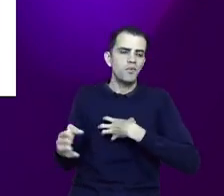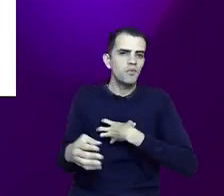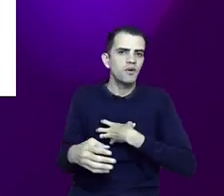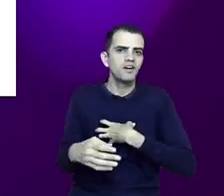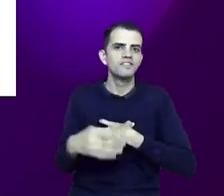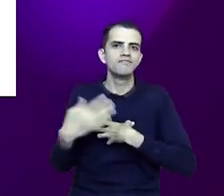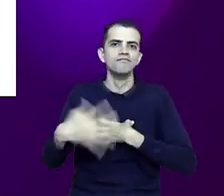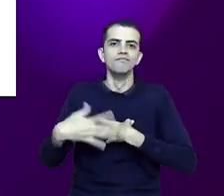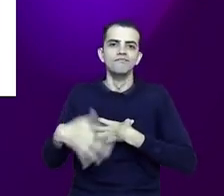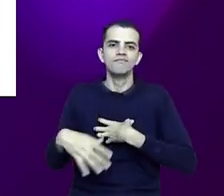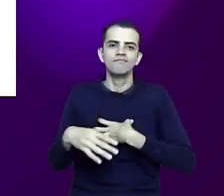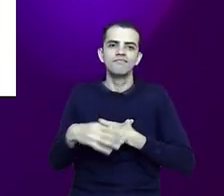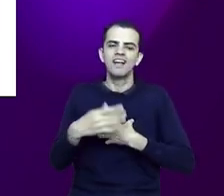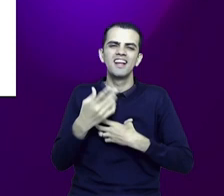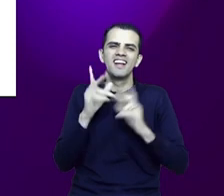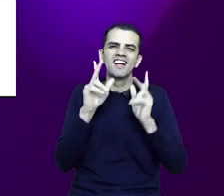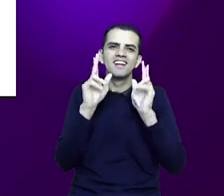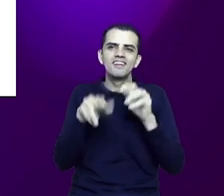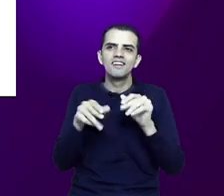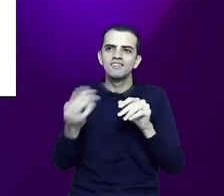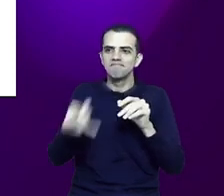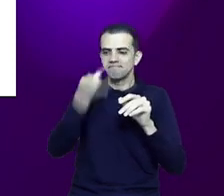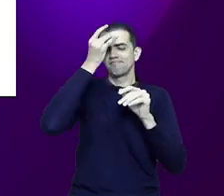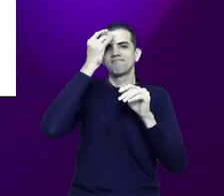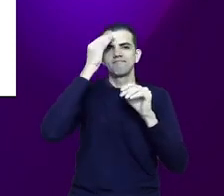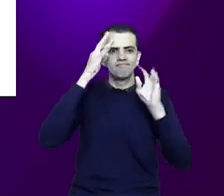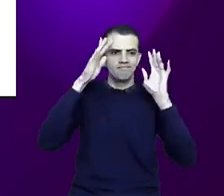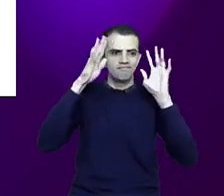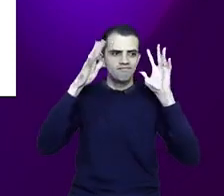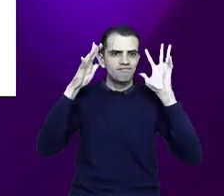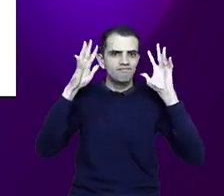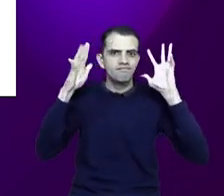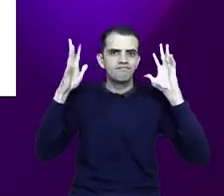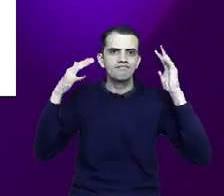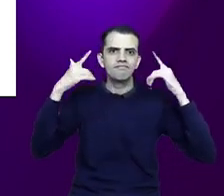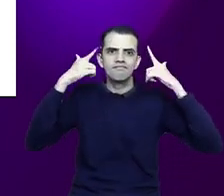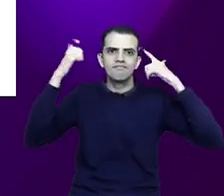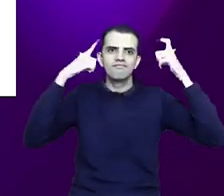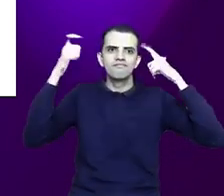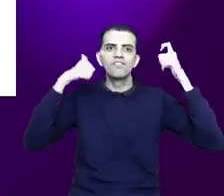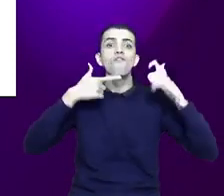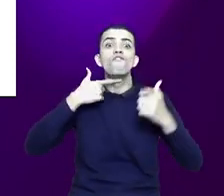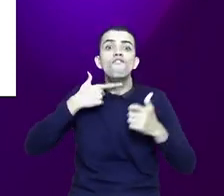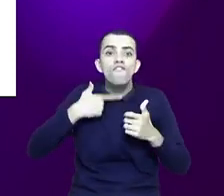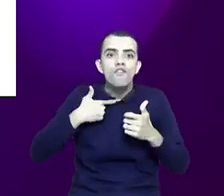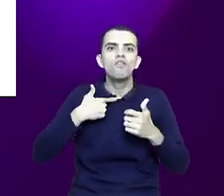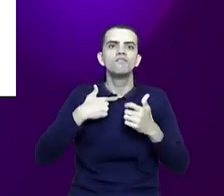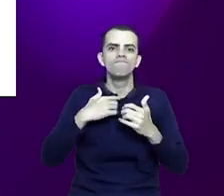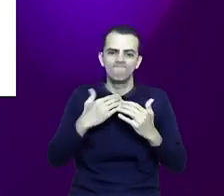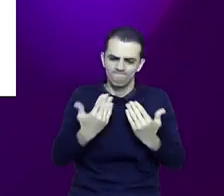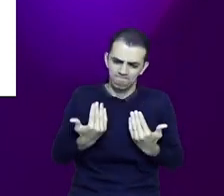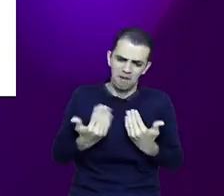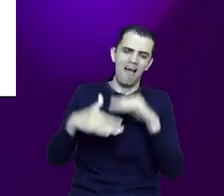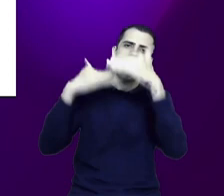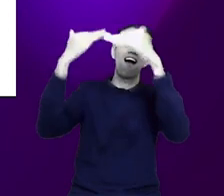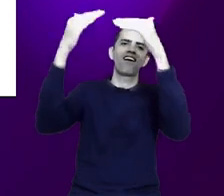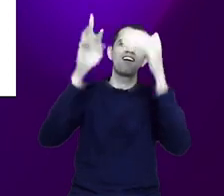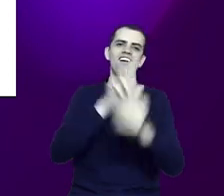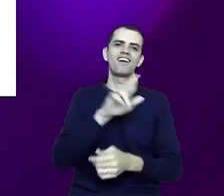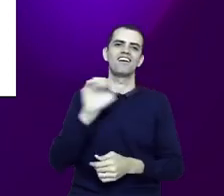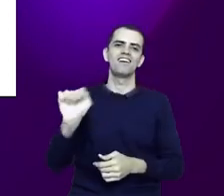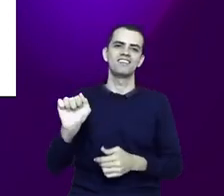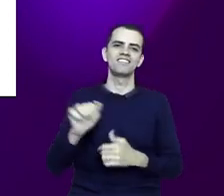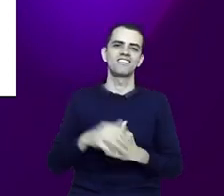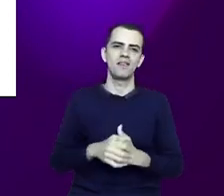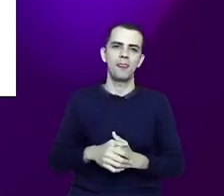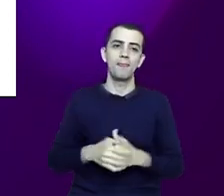as primeiras sementes aqui, fizeram eclodir a vontade de desenvolvimento da realidade aumentada.